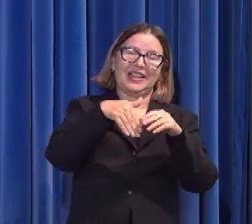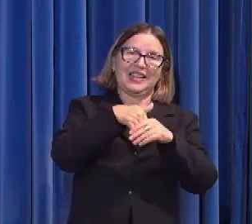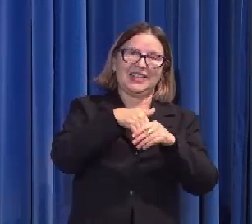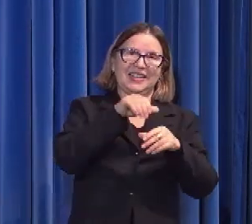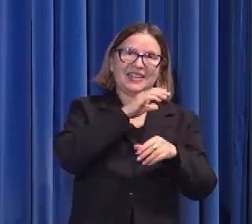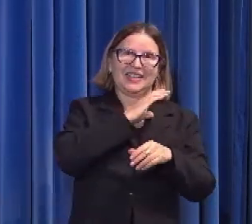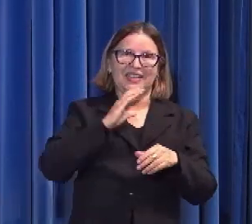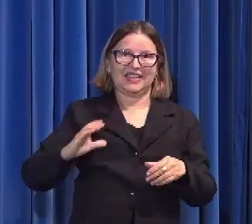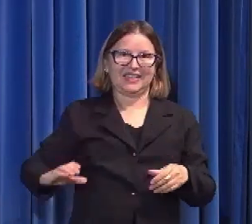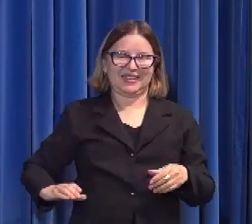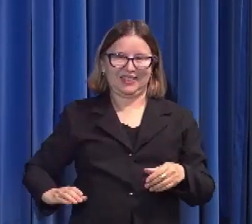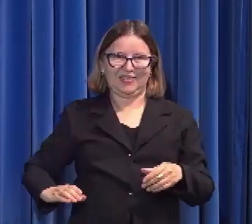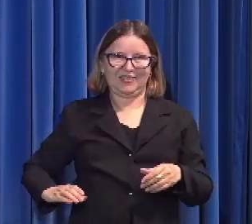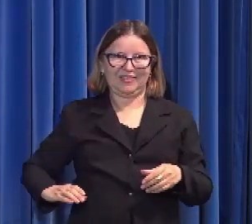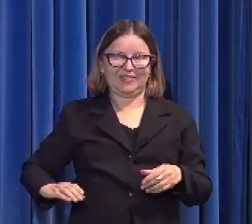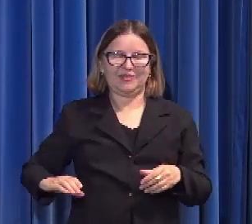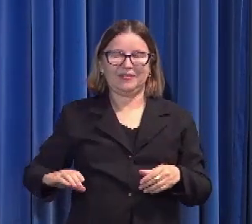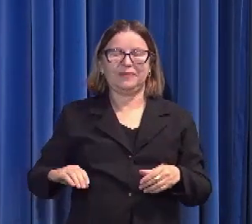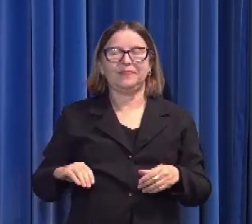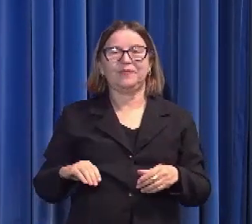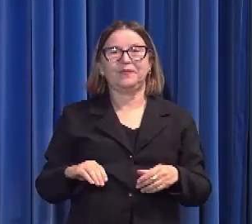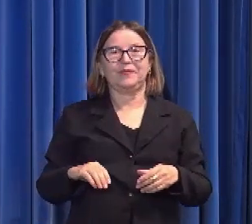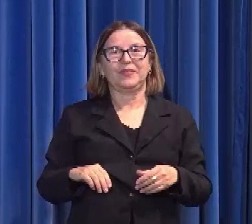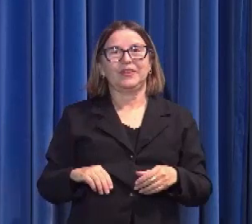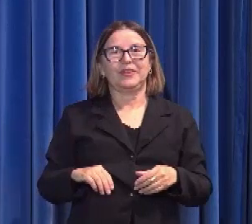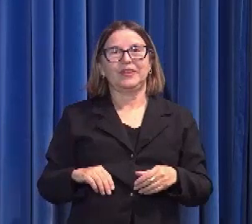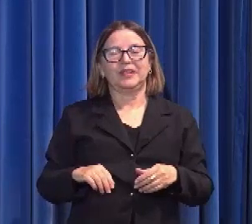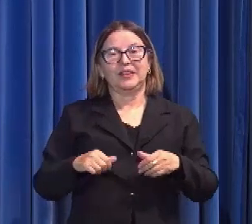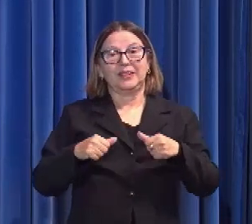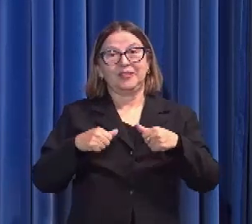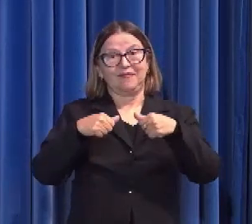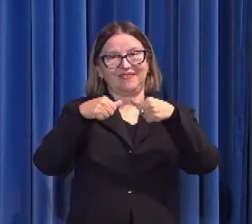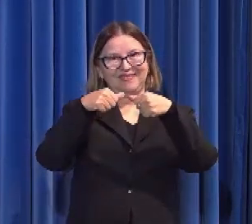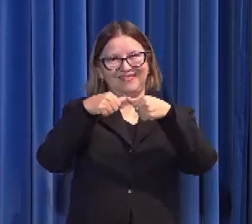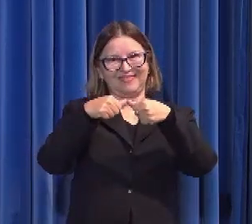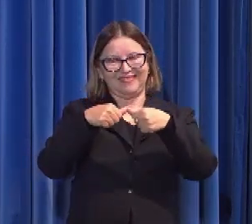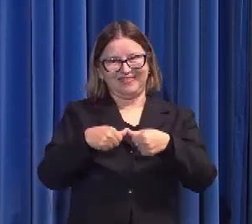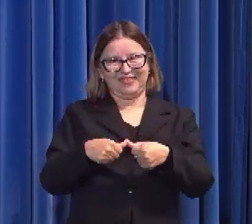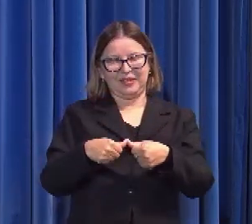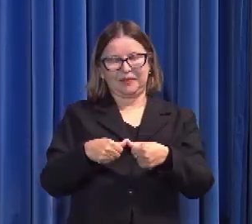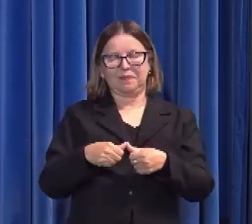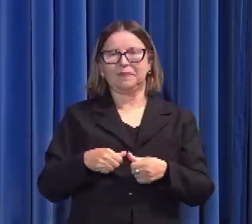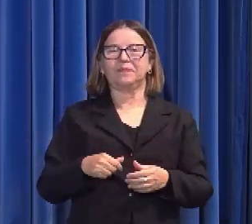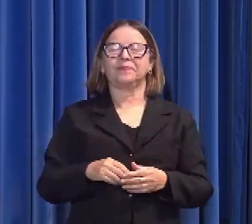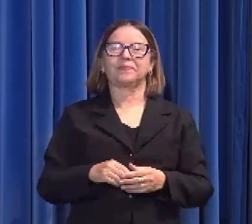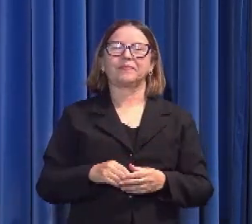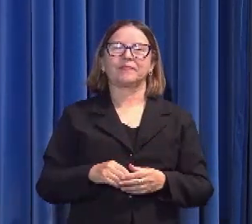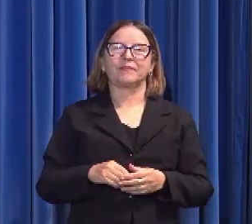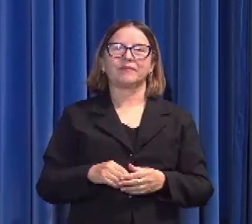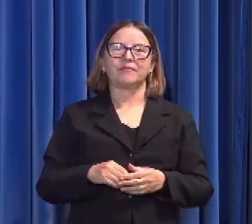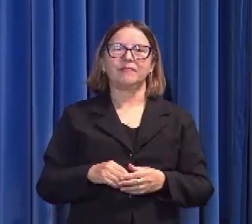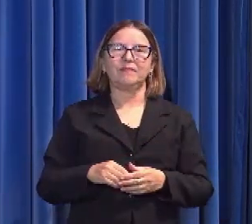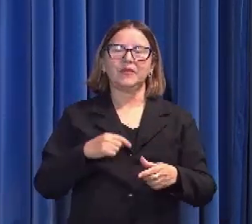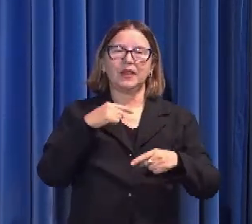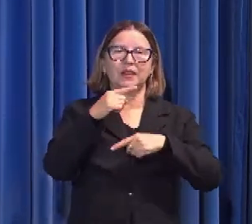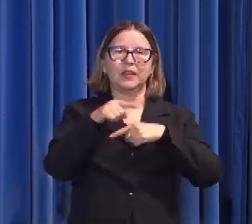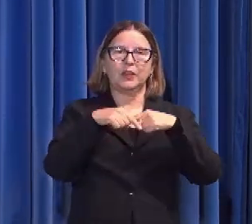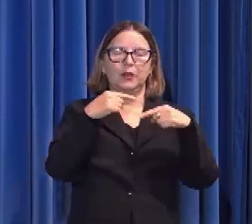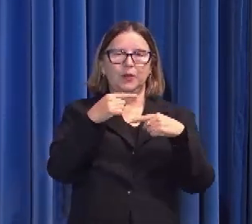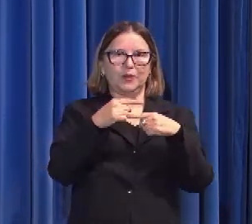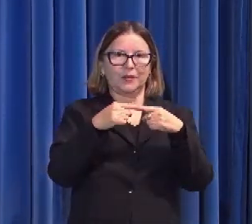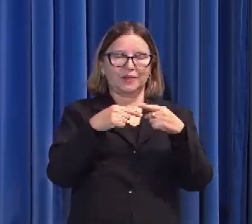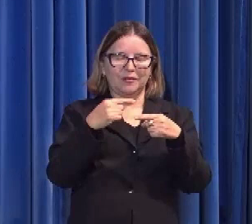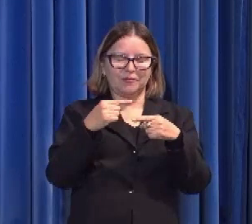de habitação e permanência e depois Jesus dos Versículos de